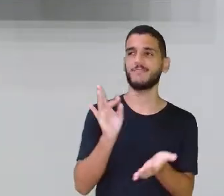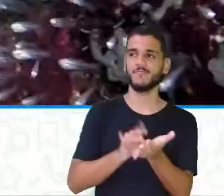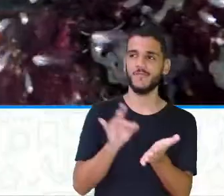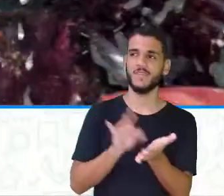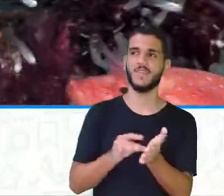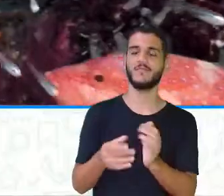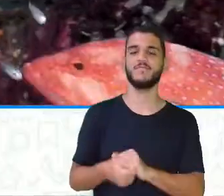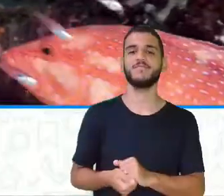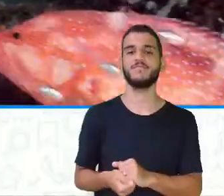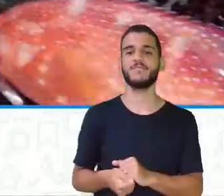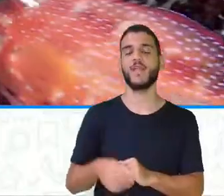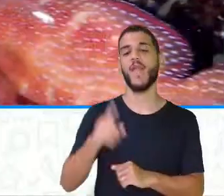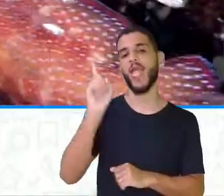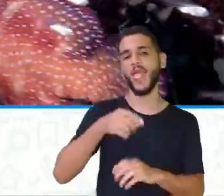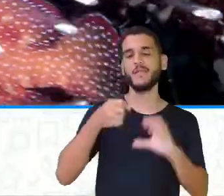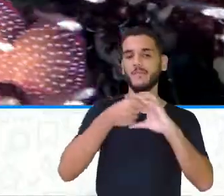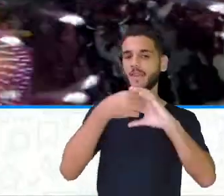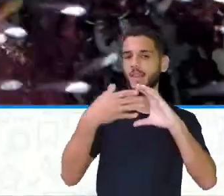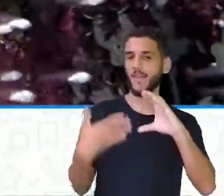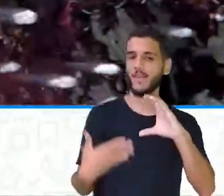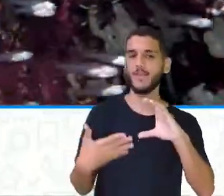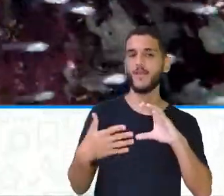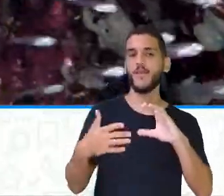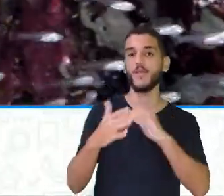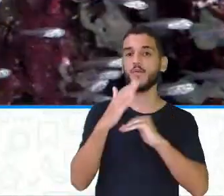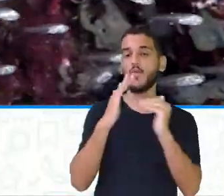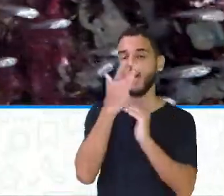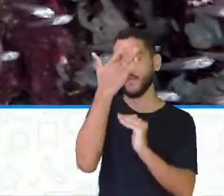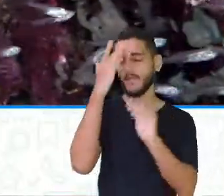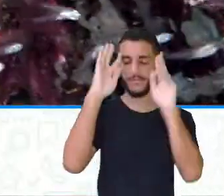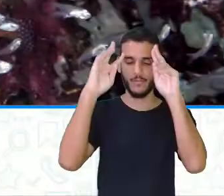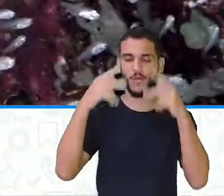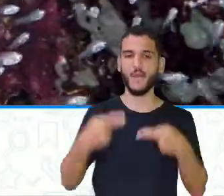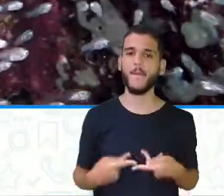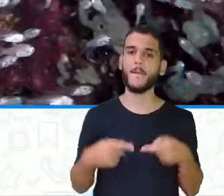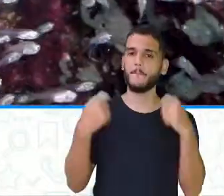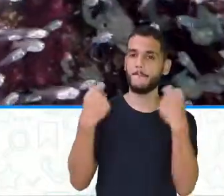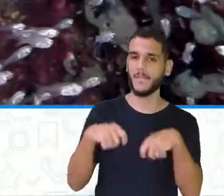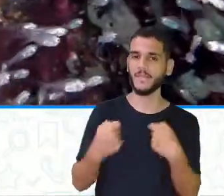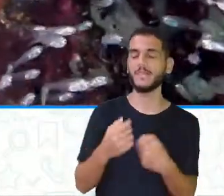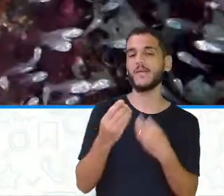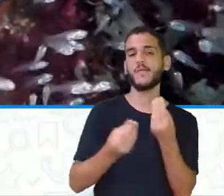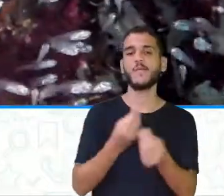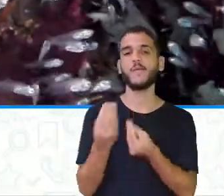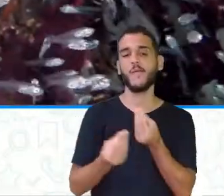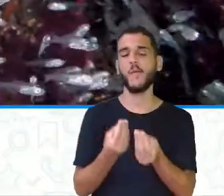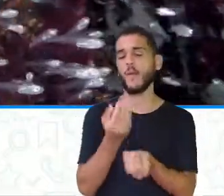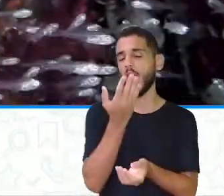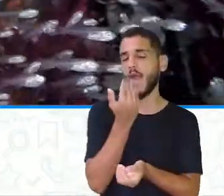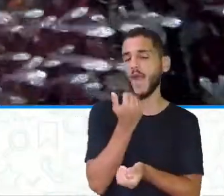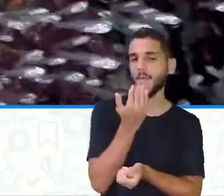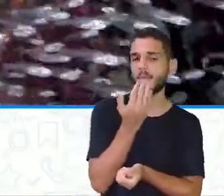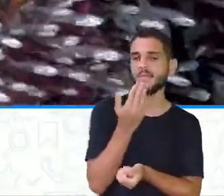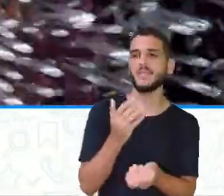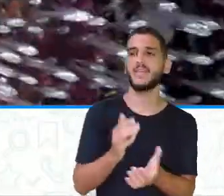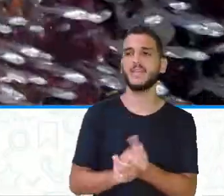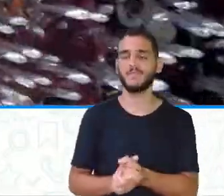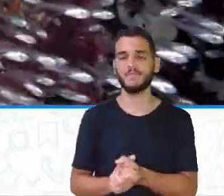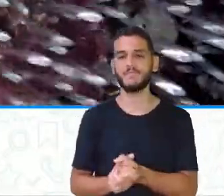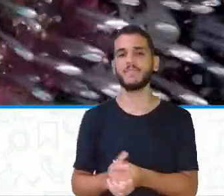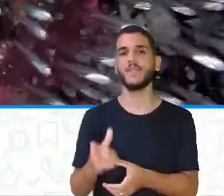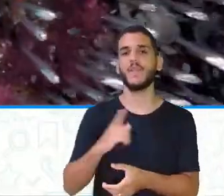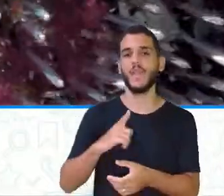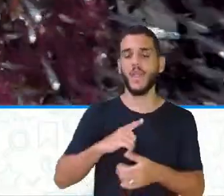a característica de todos os seres humanos, essa necessidade de estar se alimentando. Ele se alimenta, põe